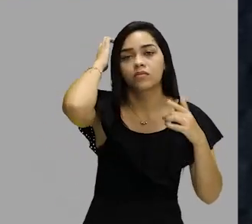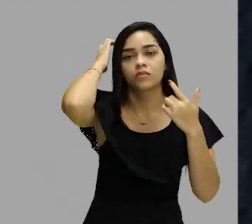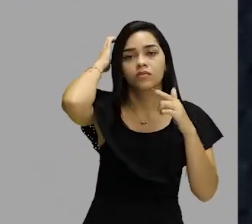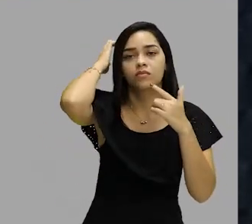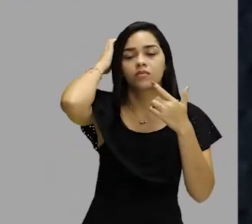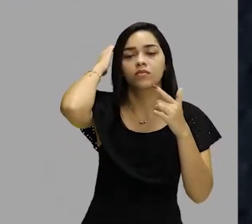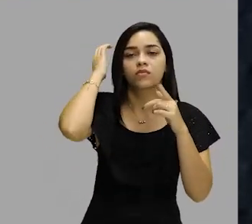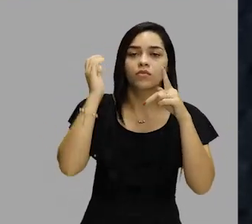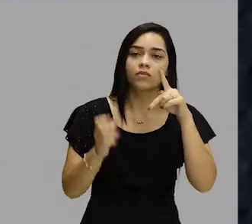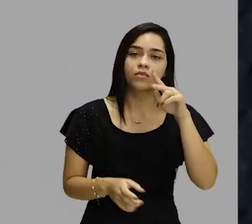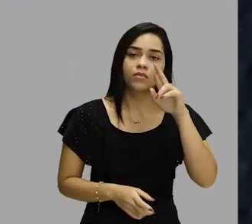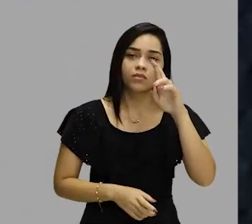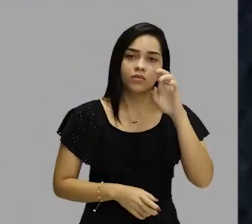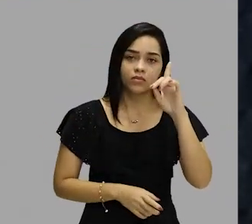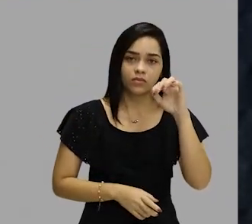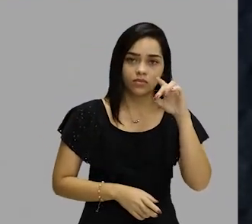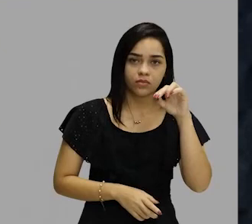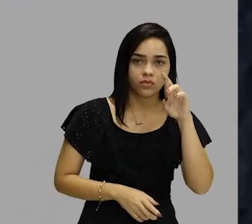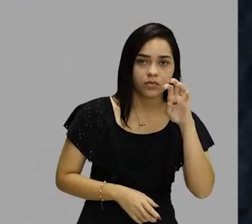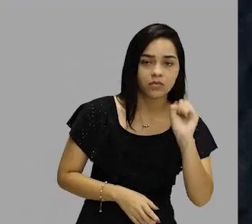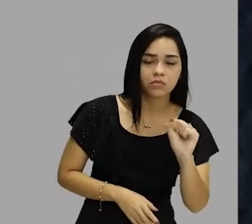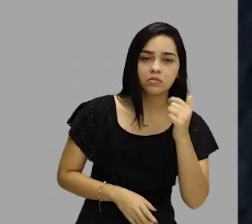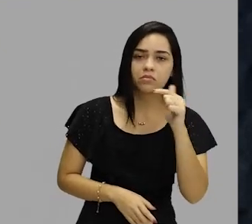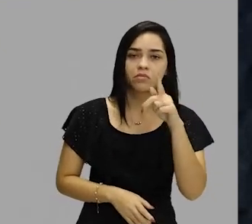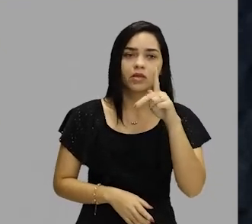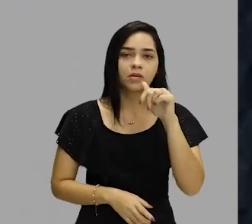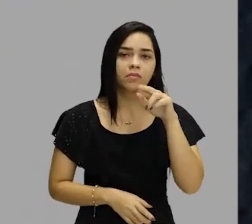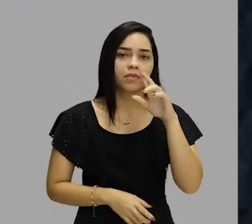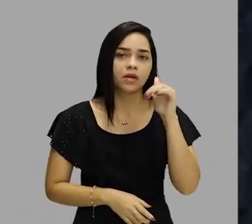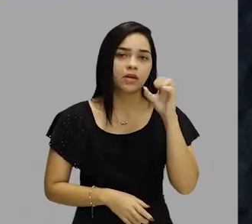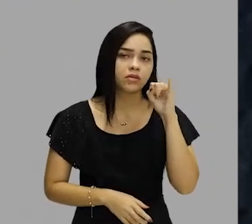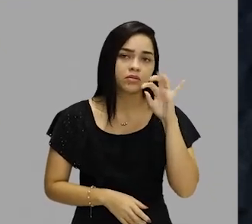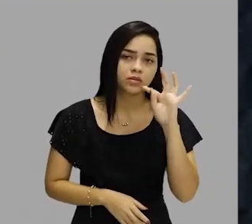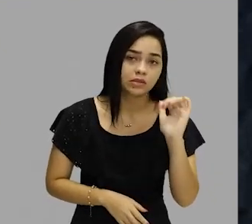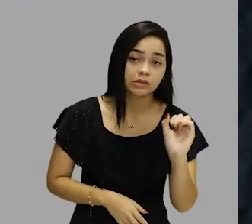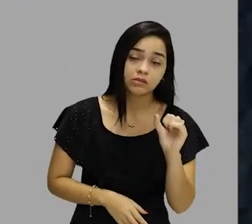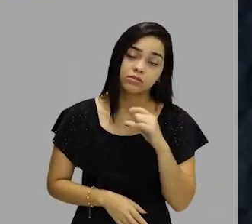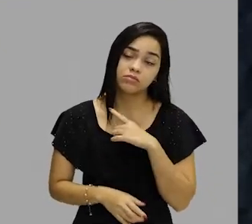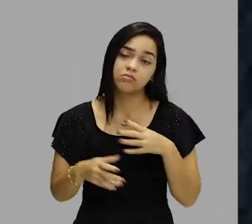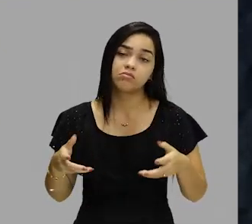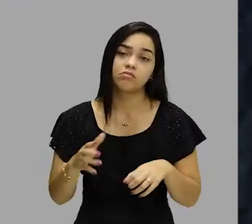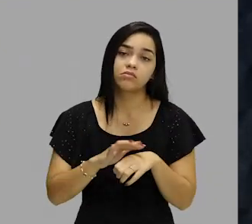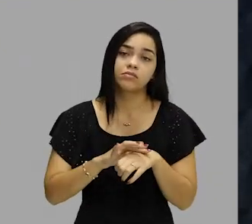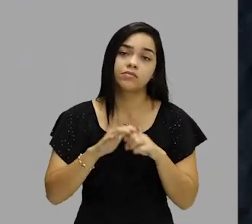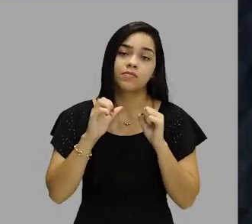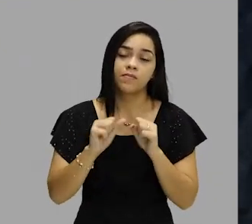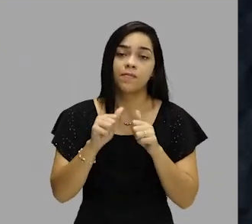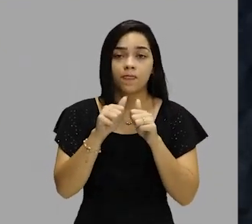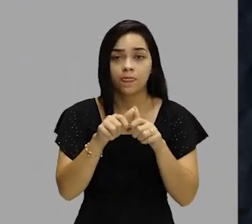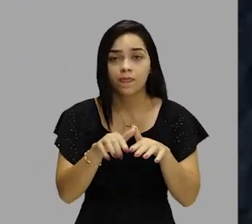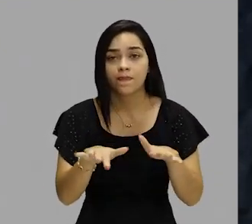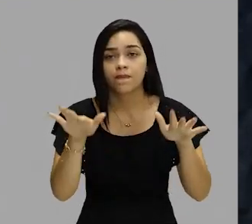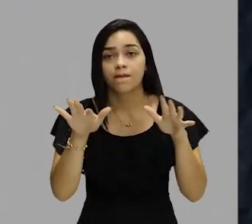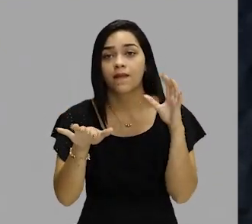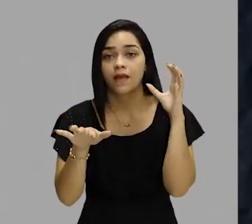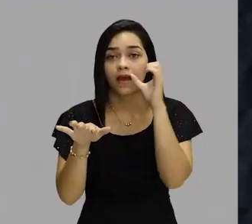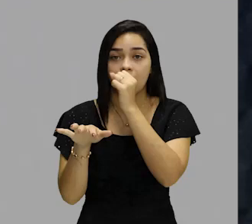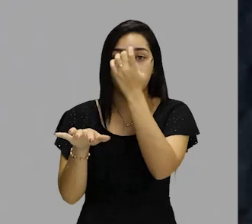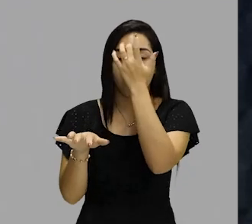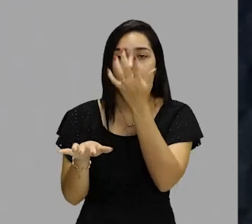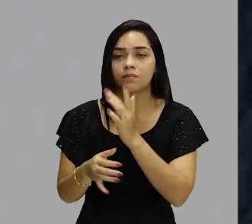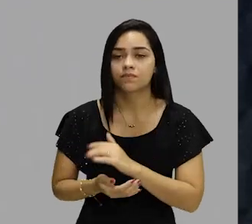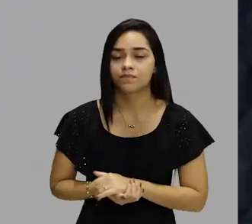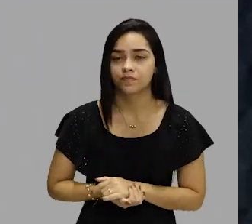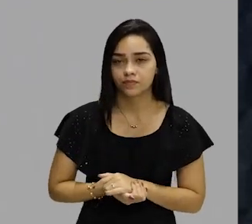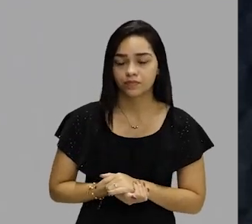terem predadores, por não terem parasitas, né, que possam promover doenças, eles podem se multiplicar facilmente.